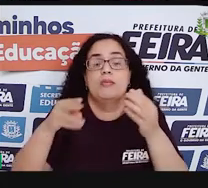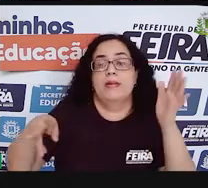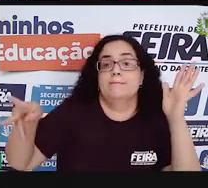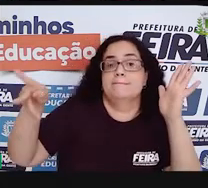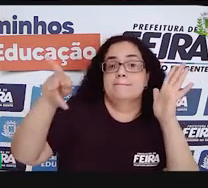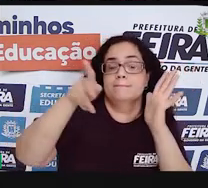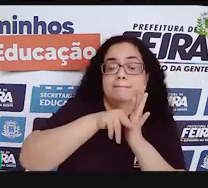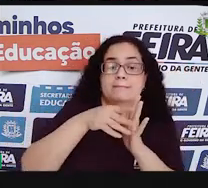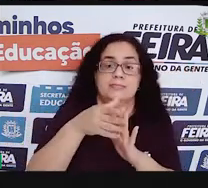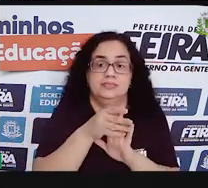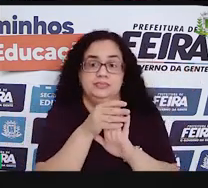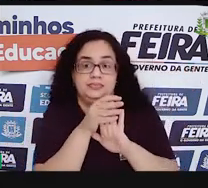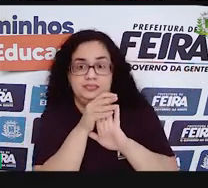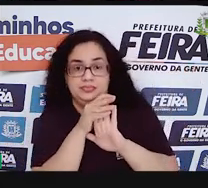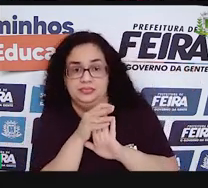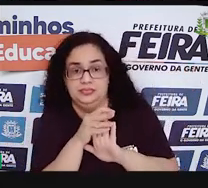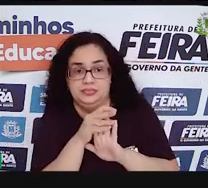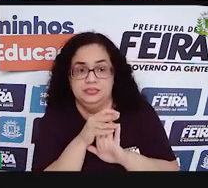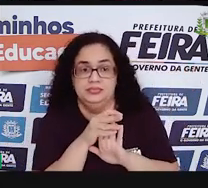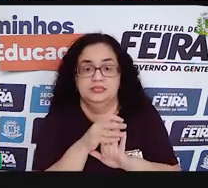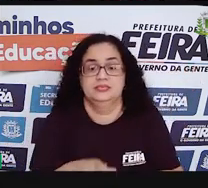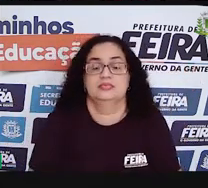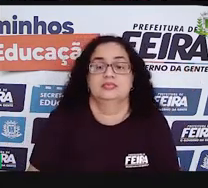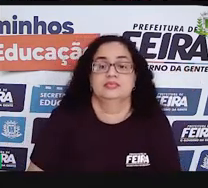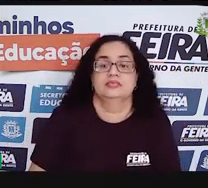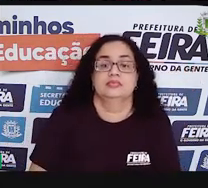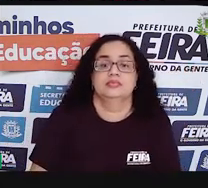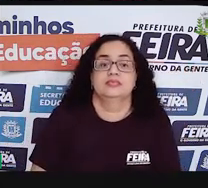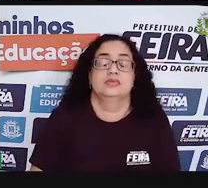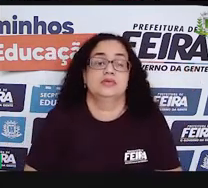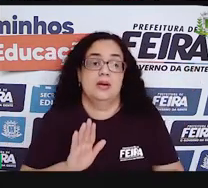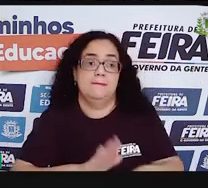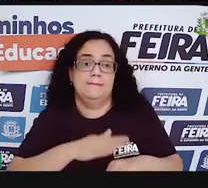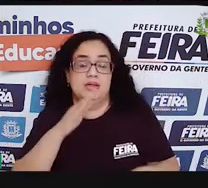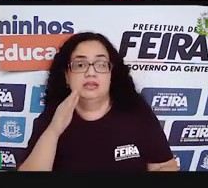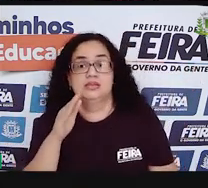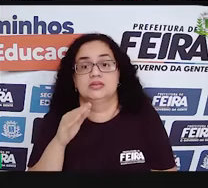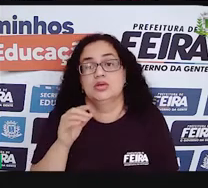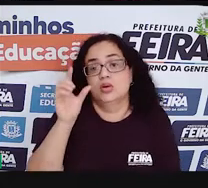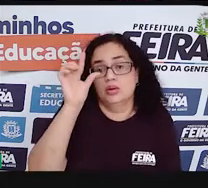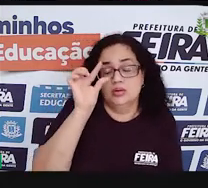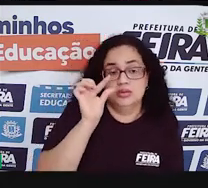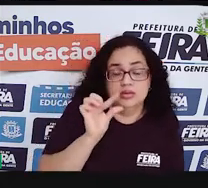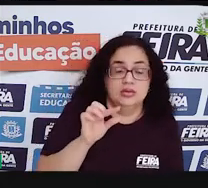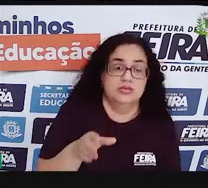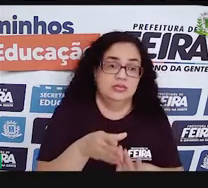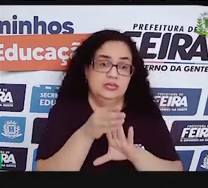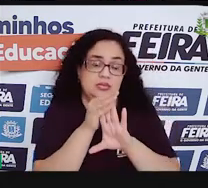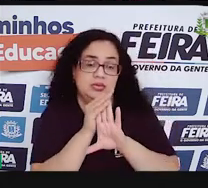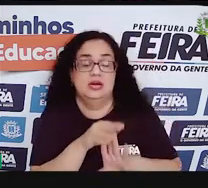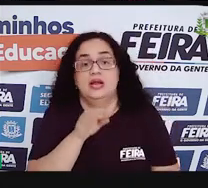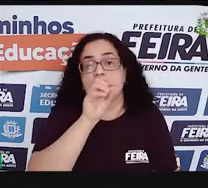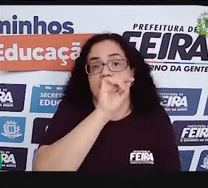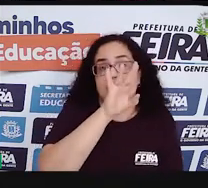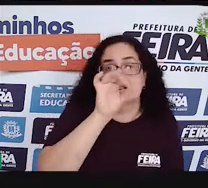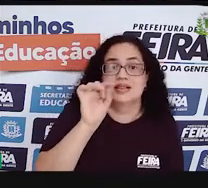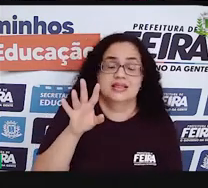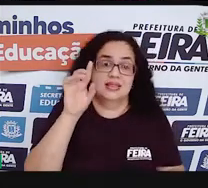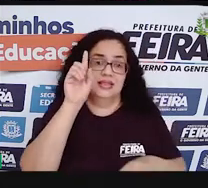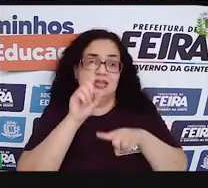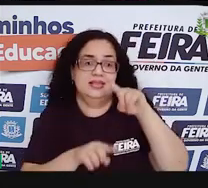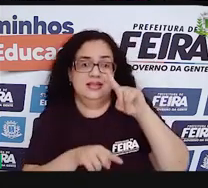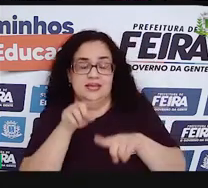da flexibilidade ocorreu, né? Se foi mais ou se foi menos flexível cada material